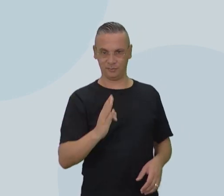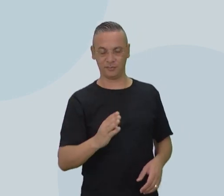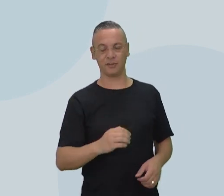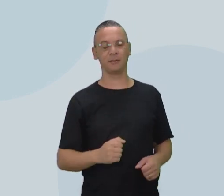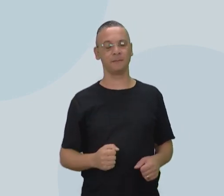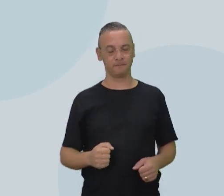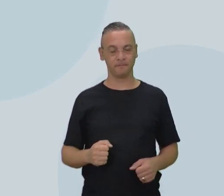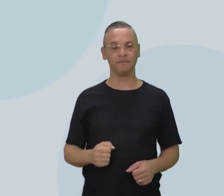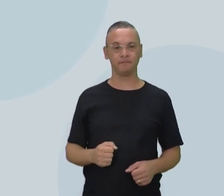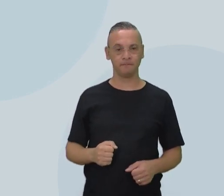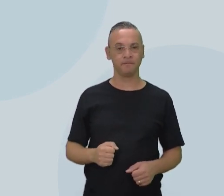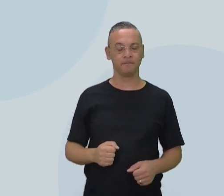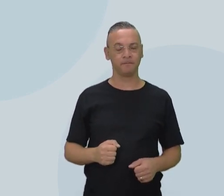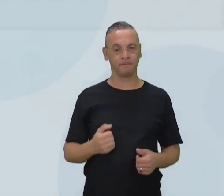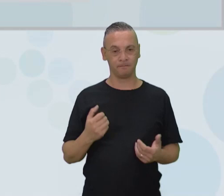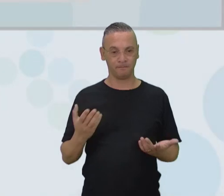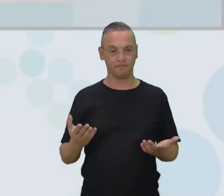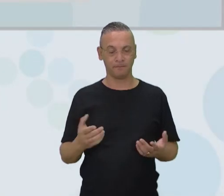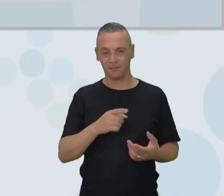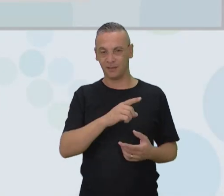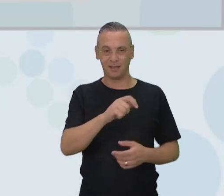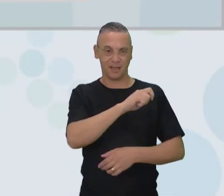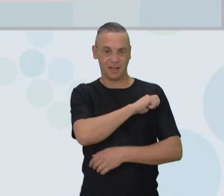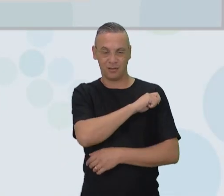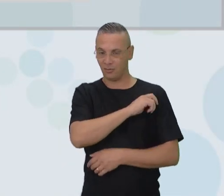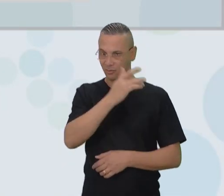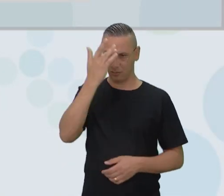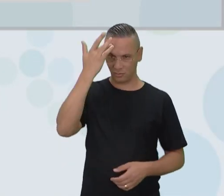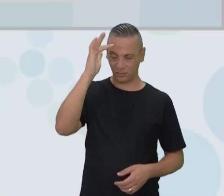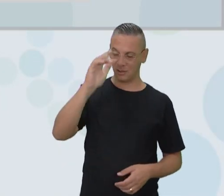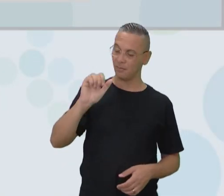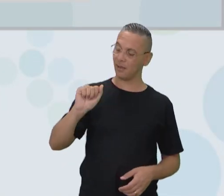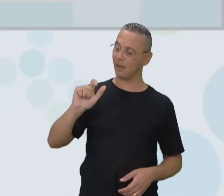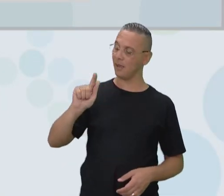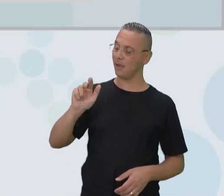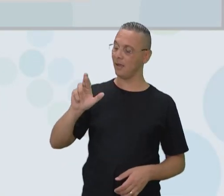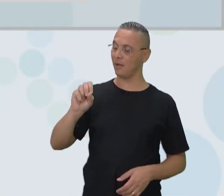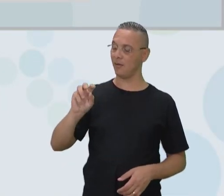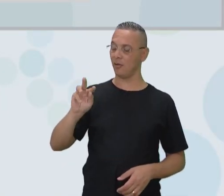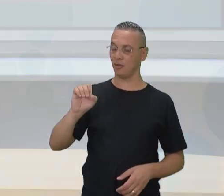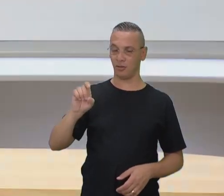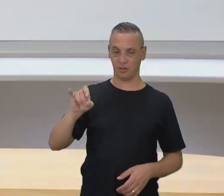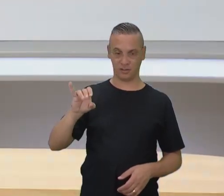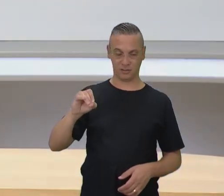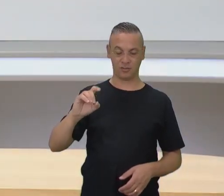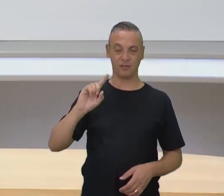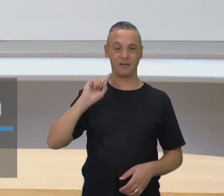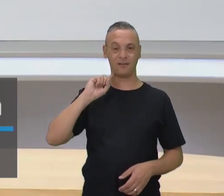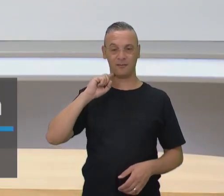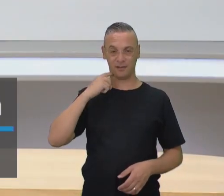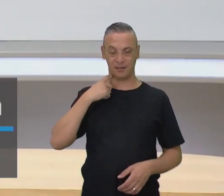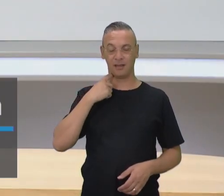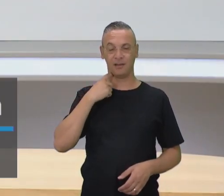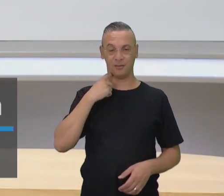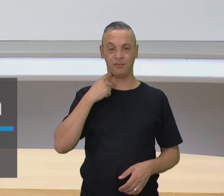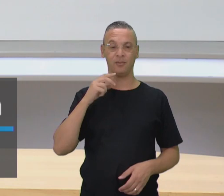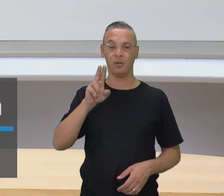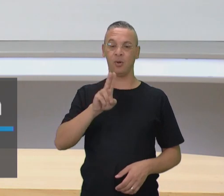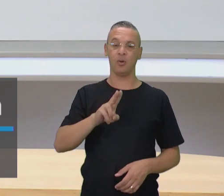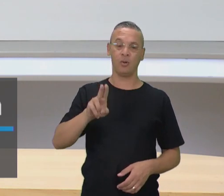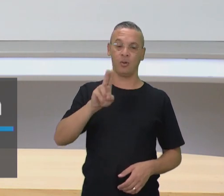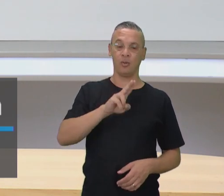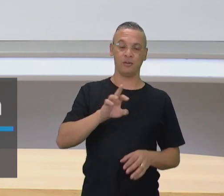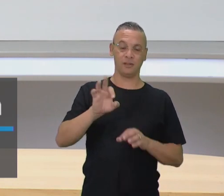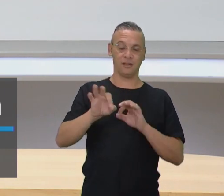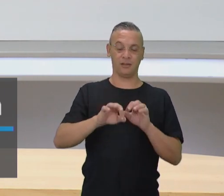falar sobre isso. E aí, estudante que talvez não saiba o que é agrotóxico, a gente está falando daqueles produtos químicos, né, que são usados